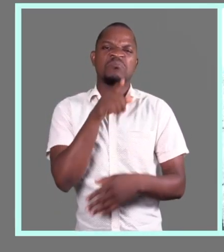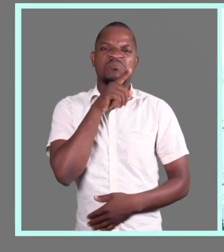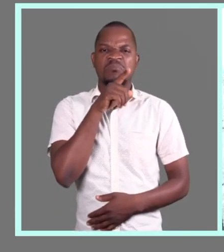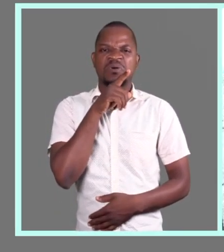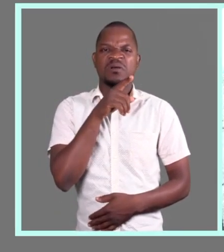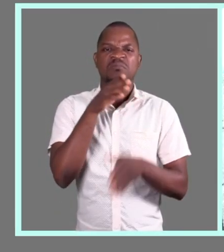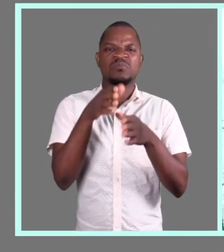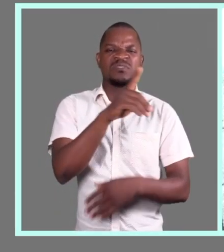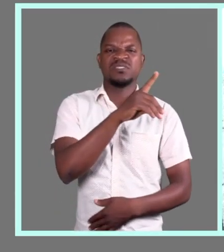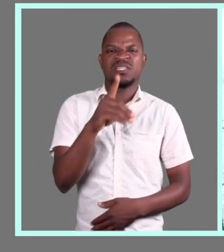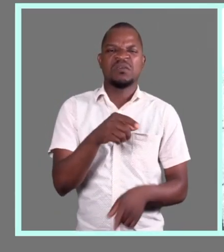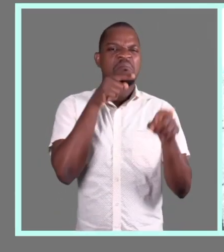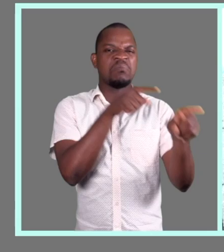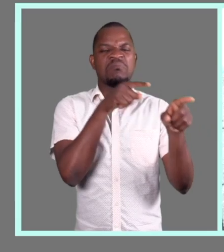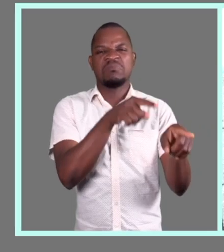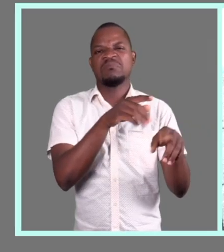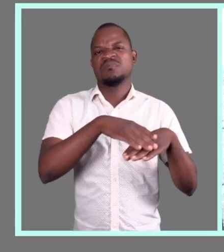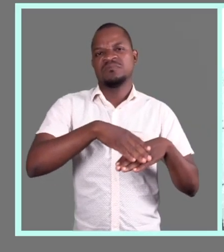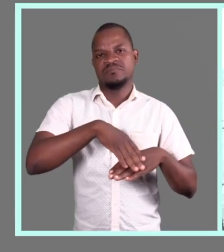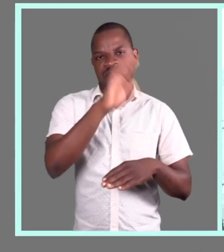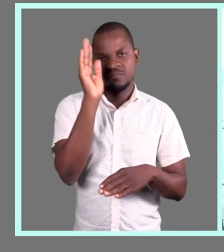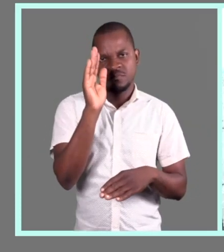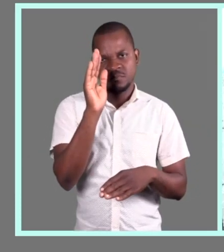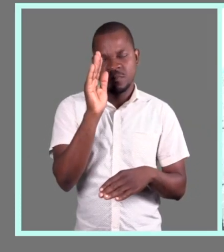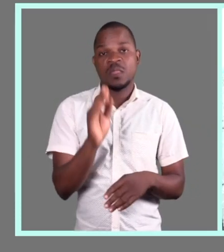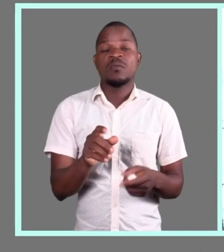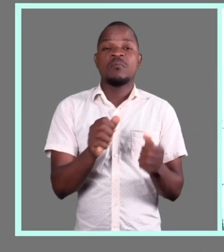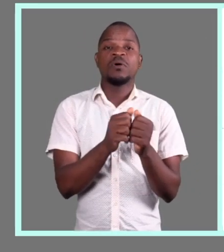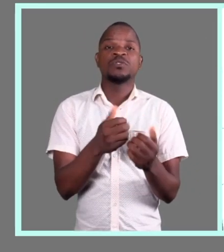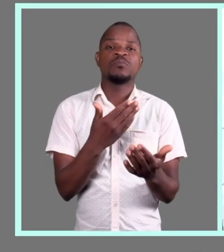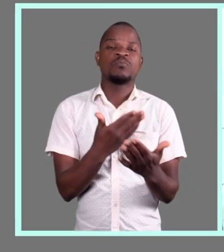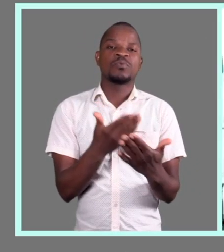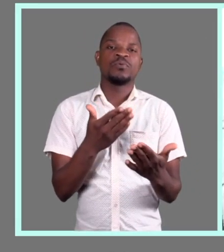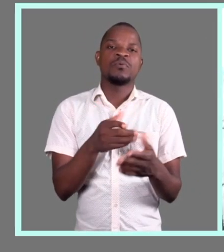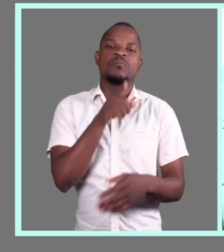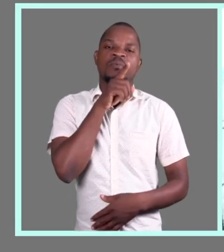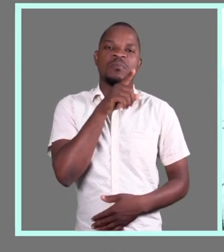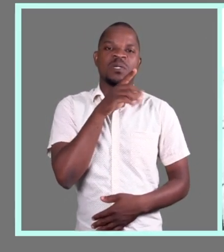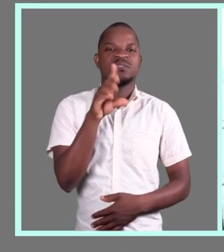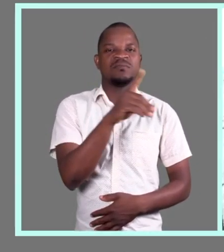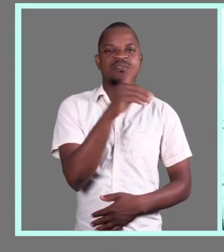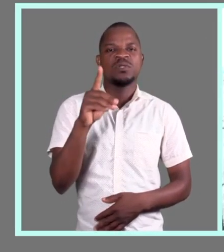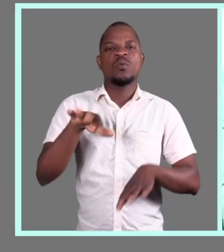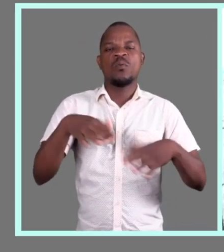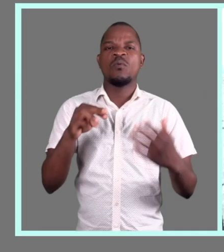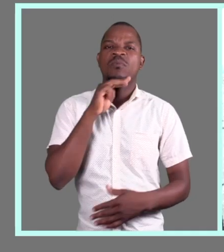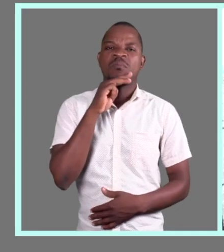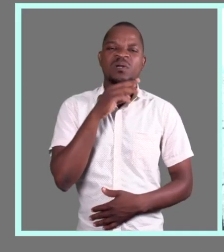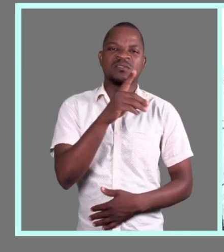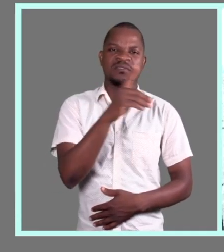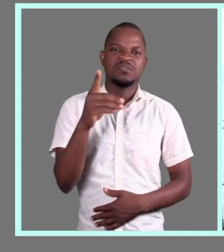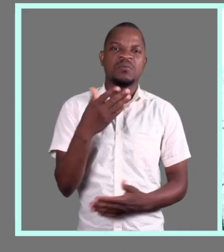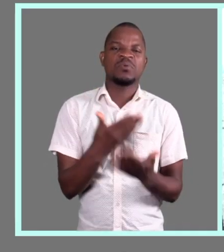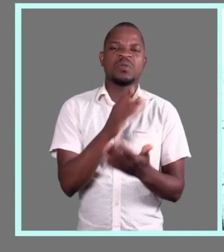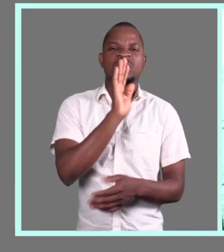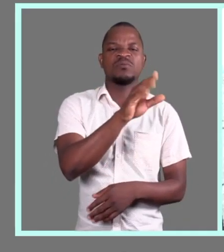mãe é deficiente. Então, tem aquilo de gozar, gozar a pessoa, só porque seu pai é deficiente, sua mãe